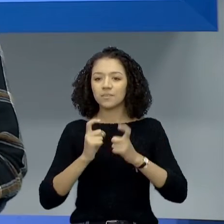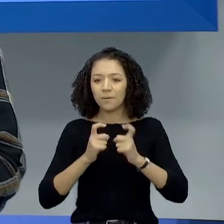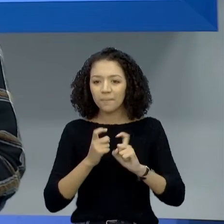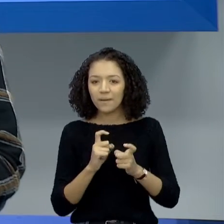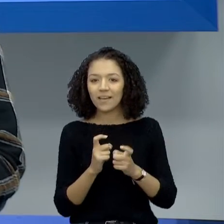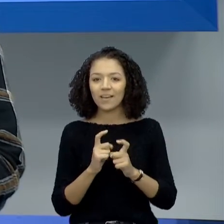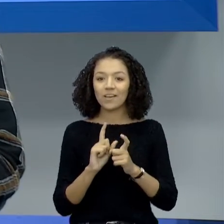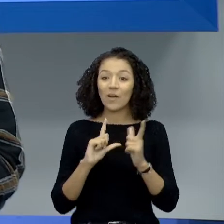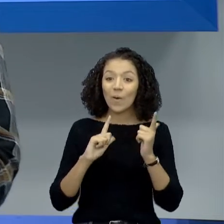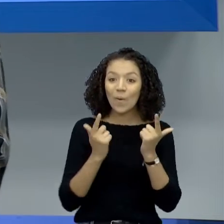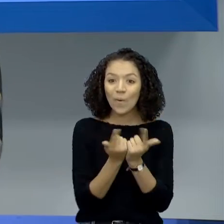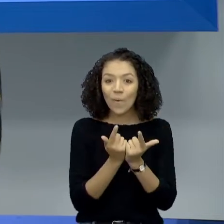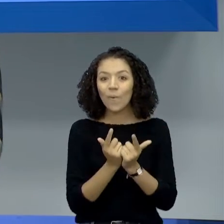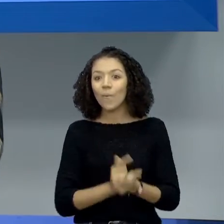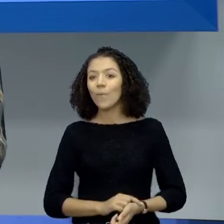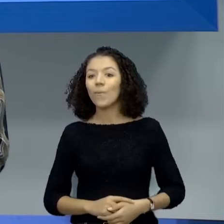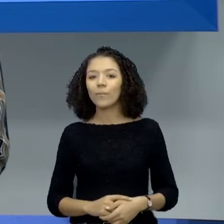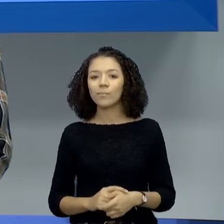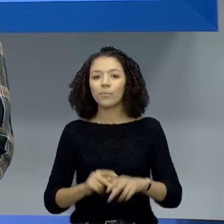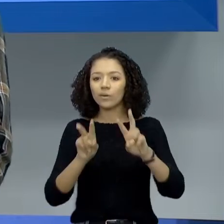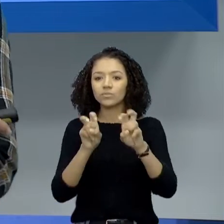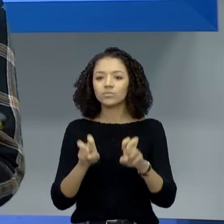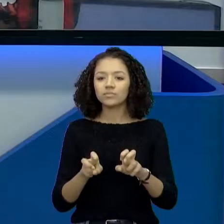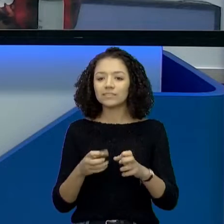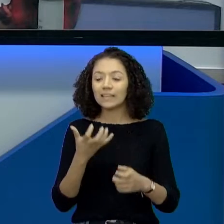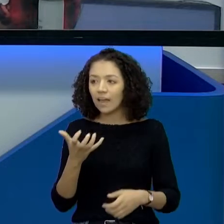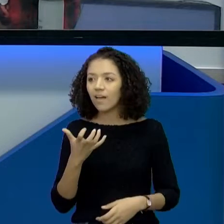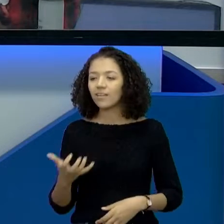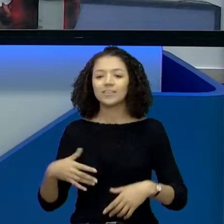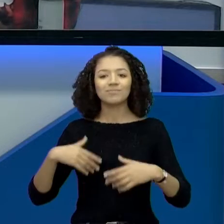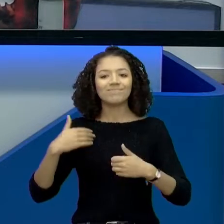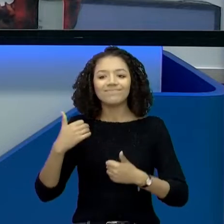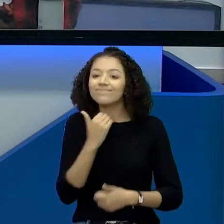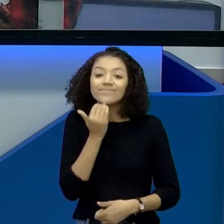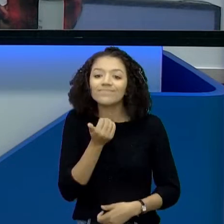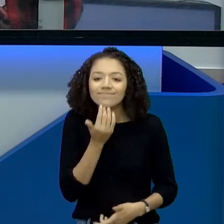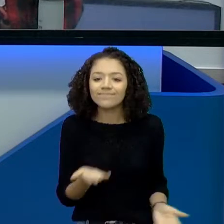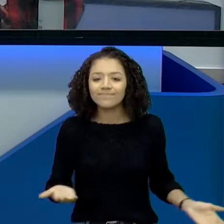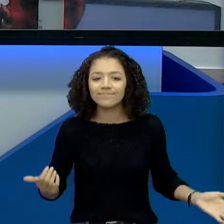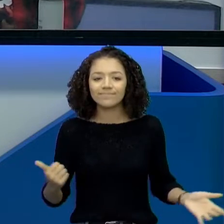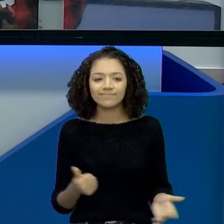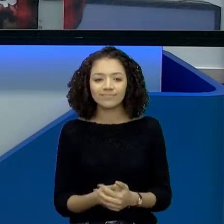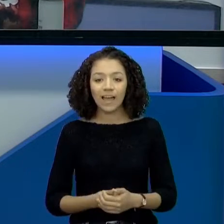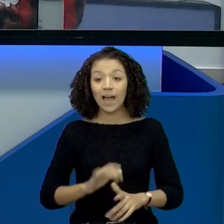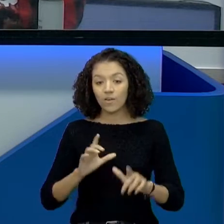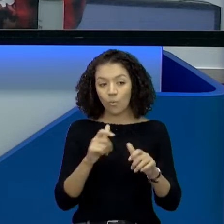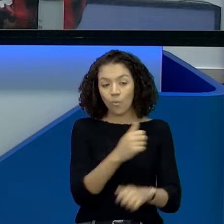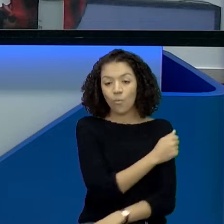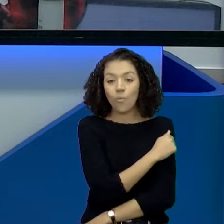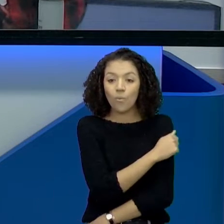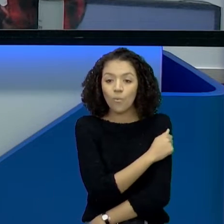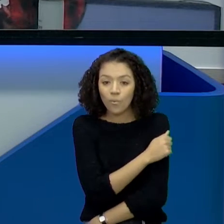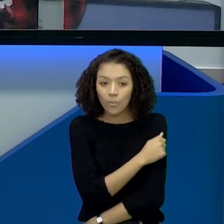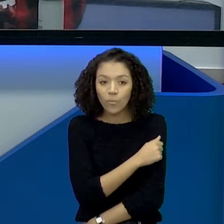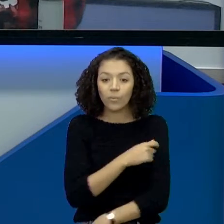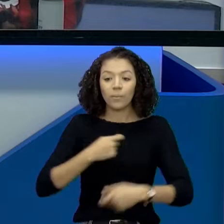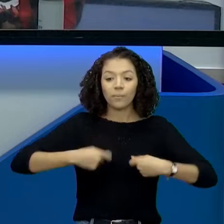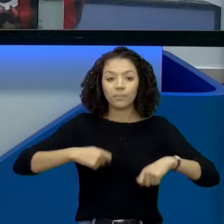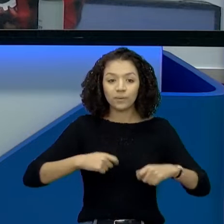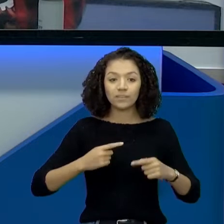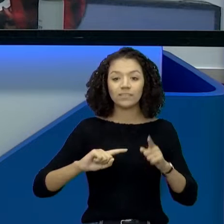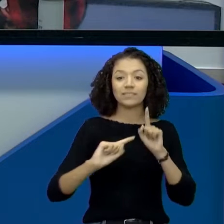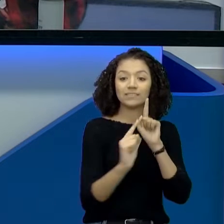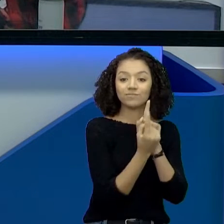discutir um determinado assunto e o negócio não vai, né? Principalmente os estudantes que fazem itinerários diferentes e que, por alguma razão, precisam se encontrar para debater